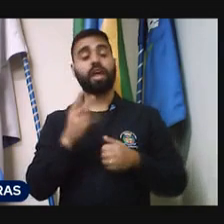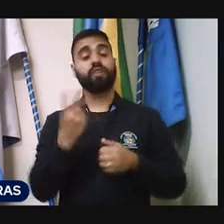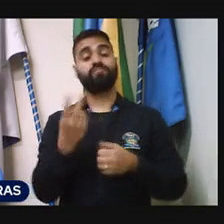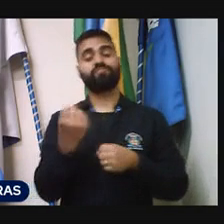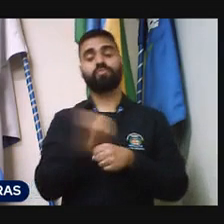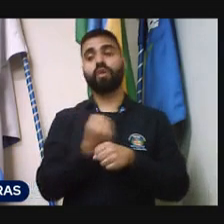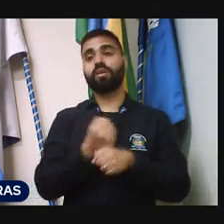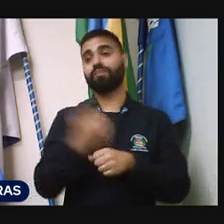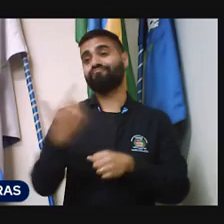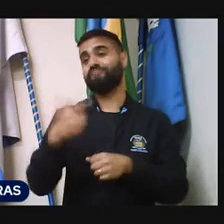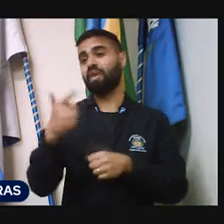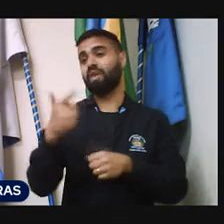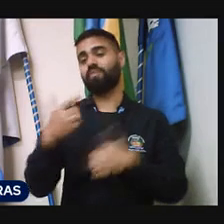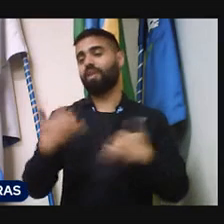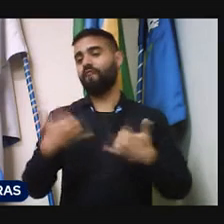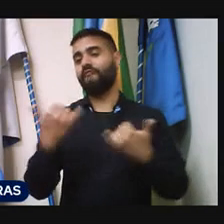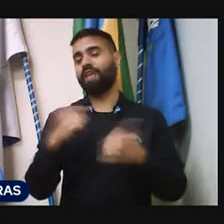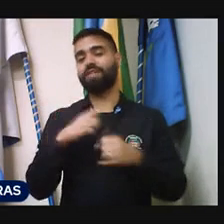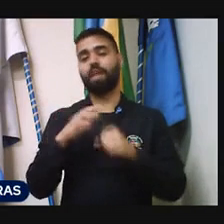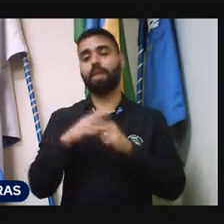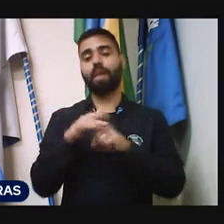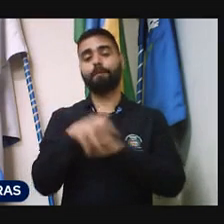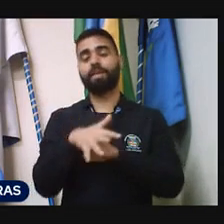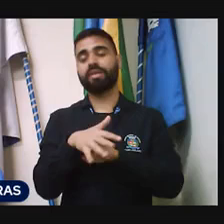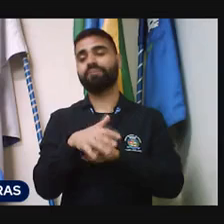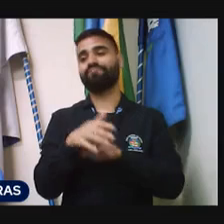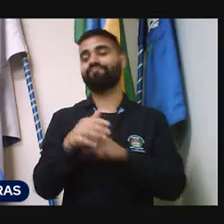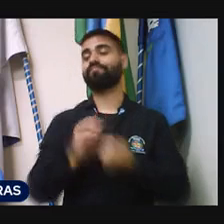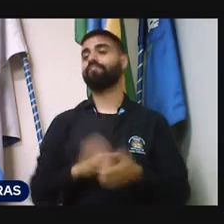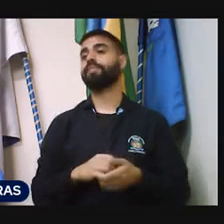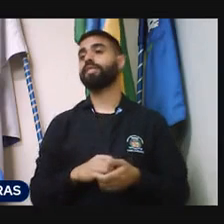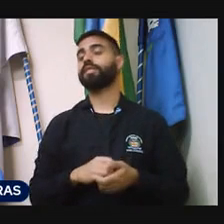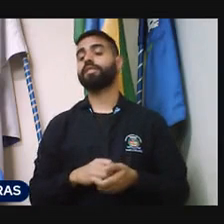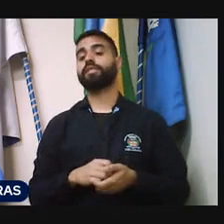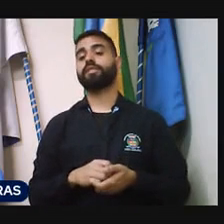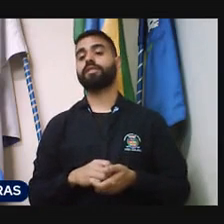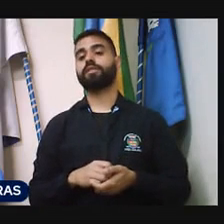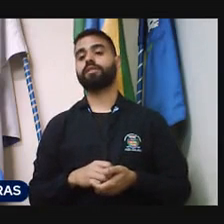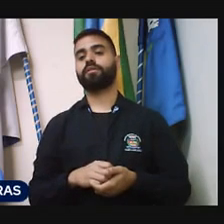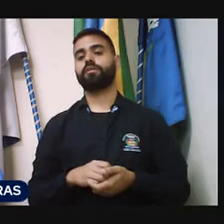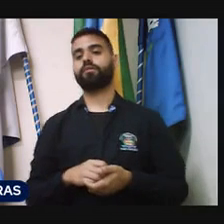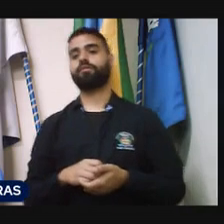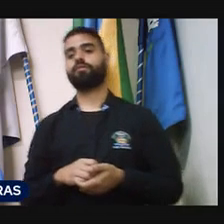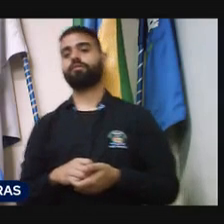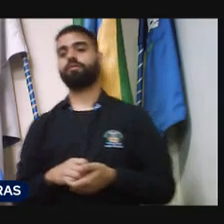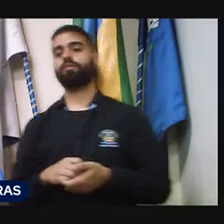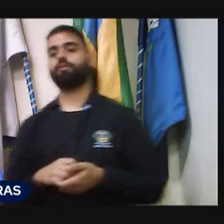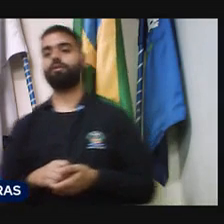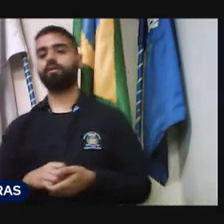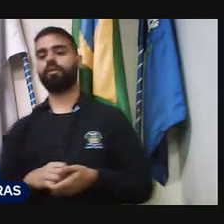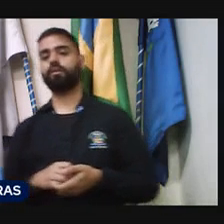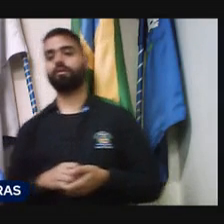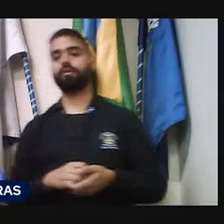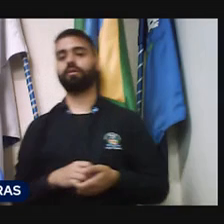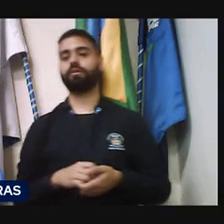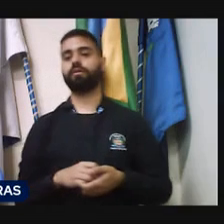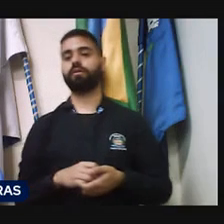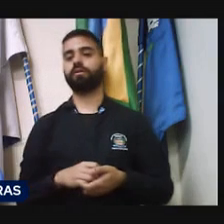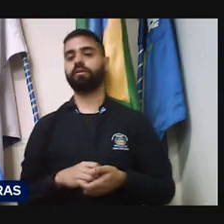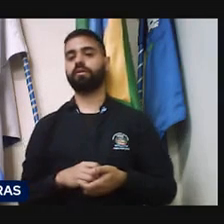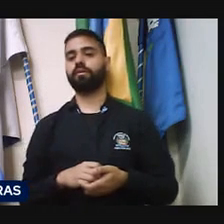seguidos com essa pandemia aí que assola nossa cidade o nosso país tirando aí tantas vidas